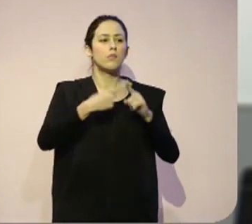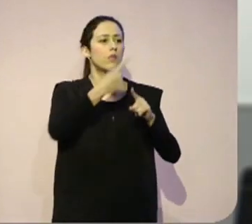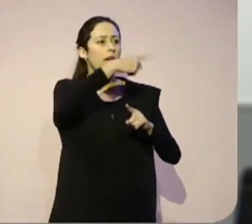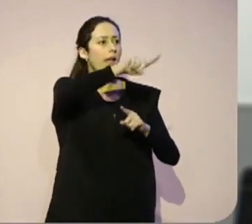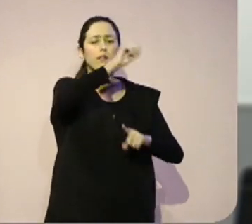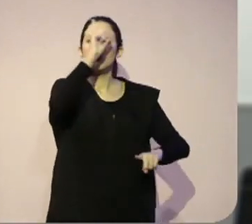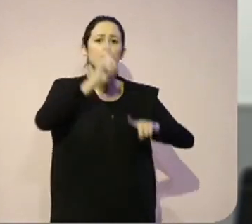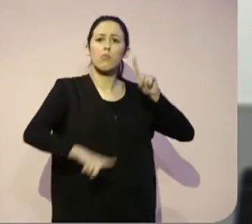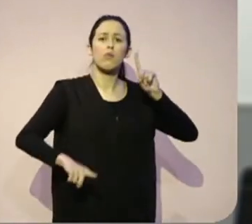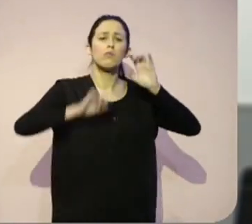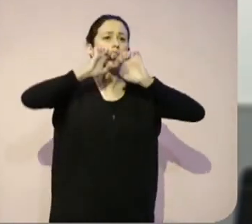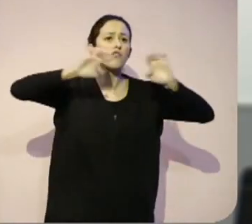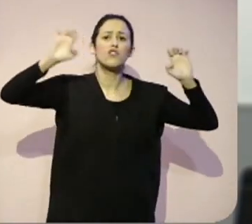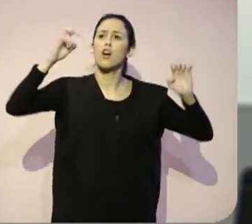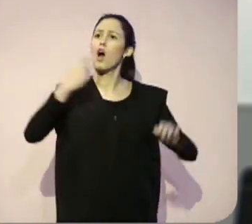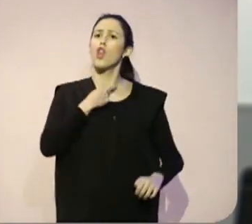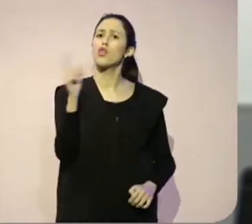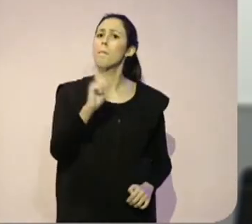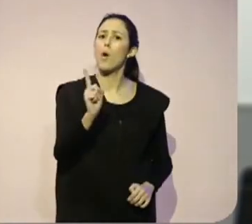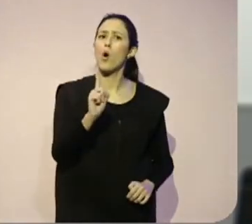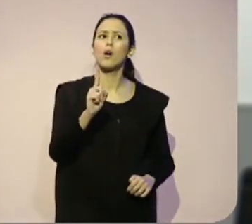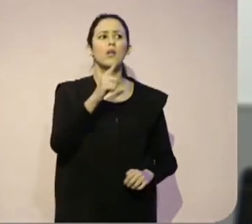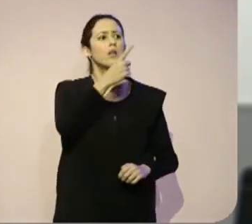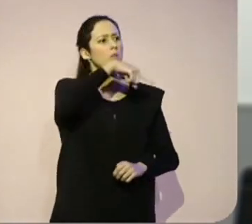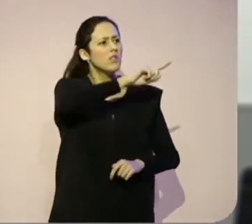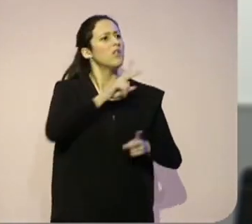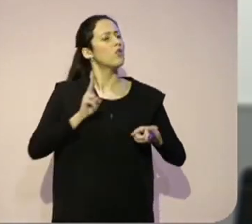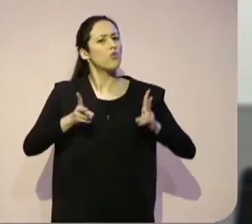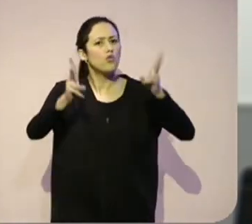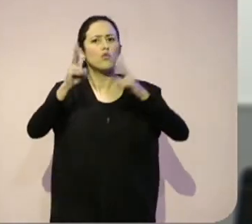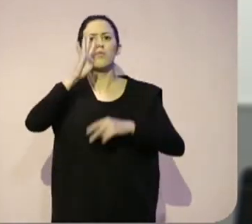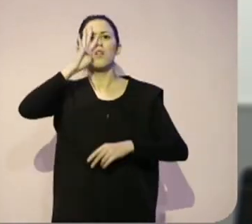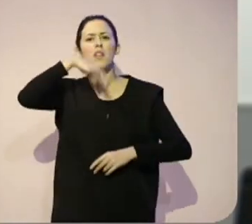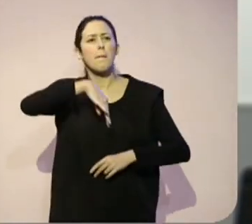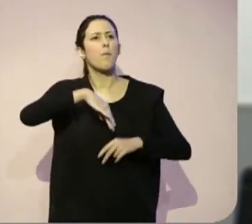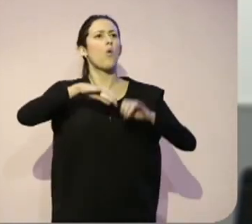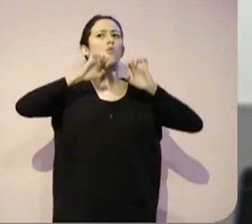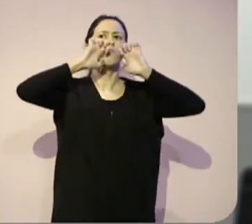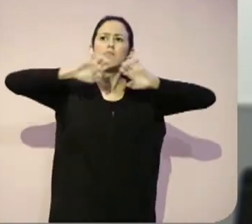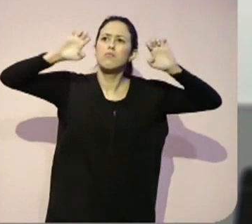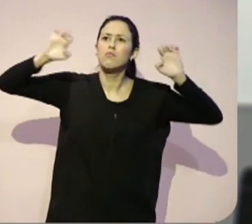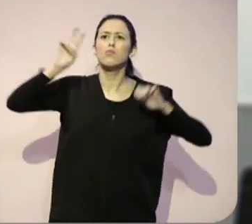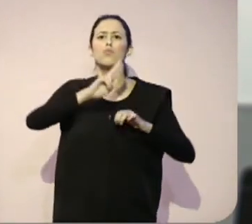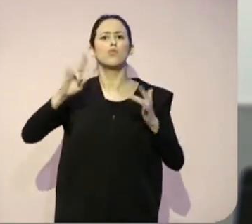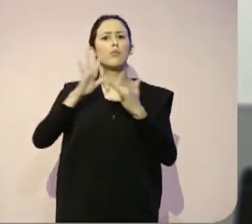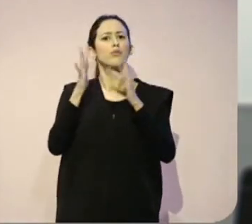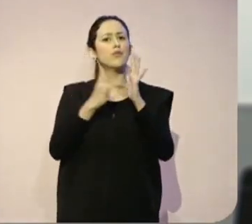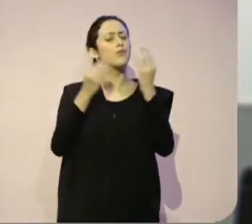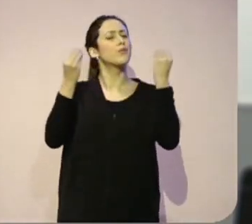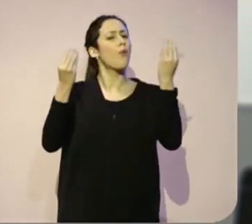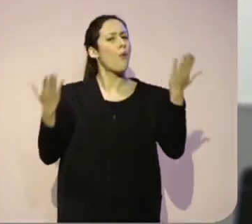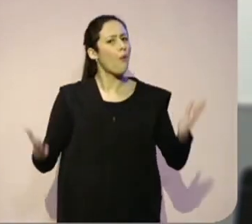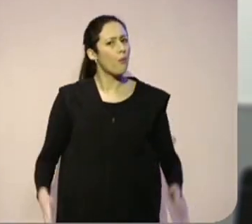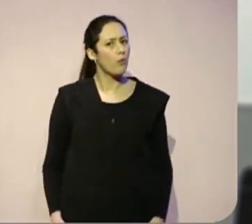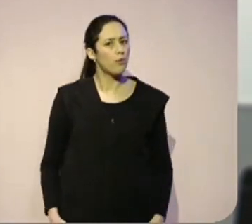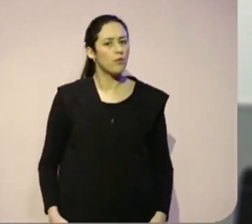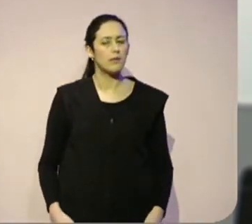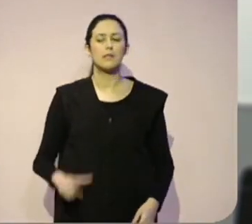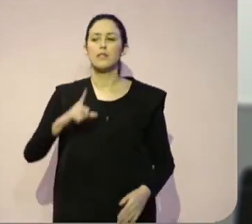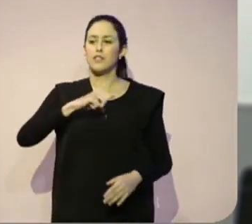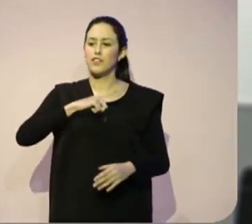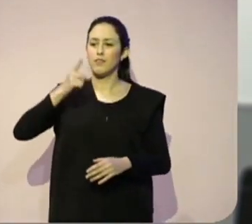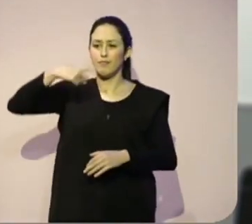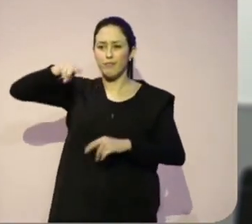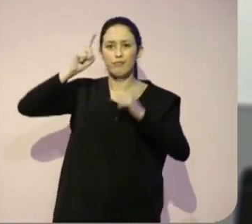o nome de Jesus, mas eles continuaram falando sobre o nome de Jesus. E então eles estão numa grande